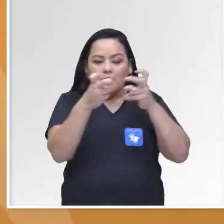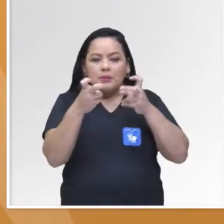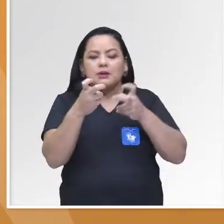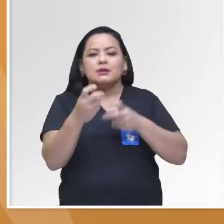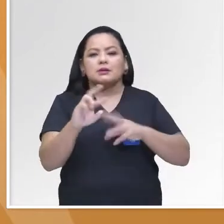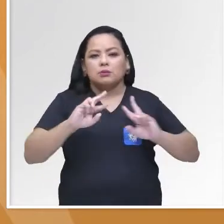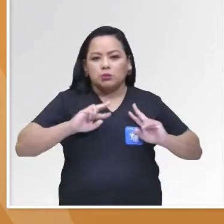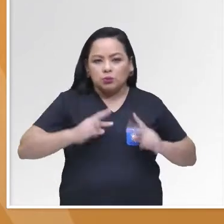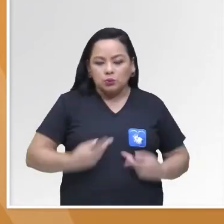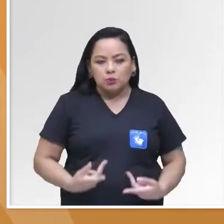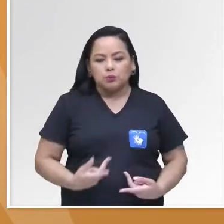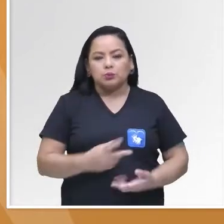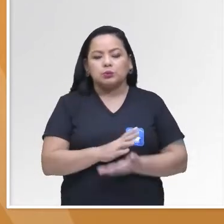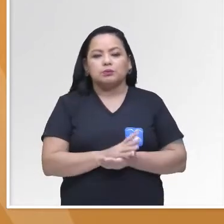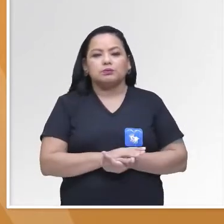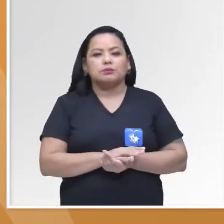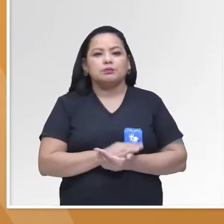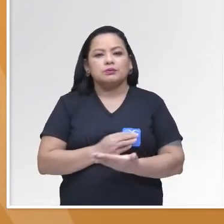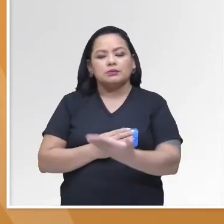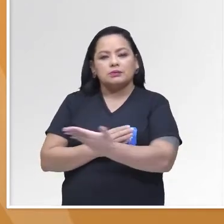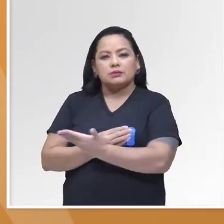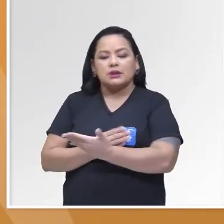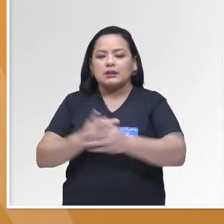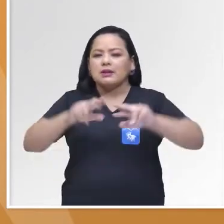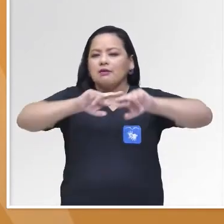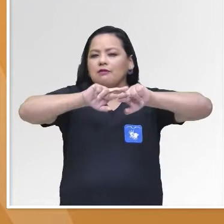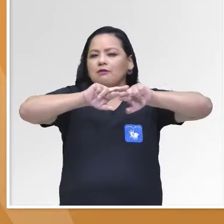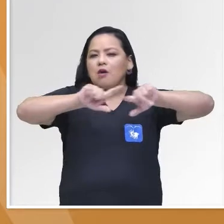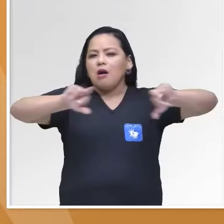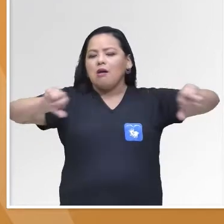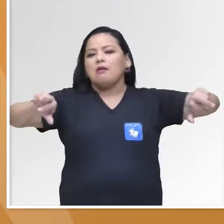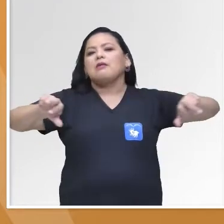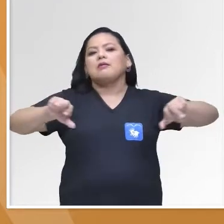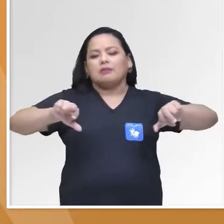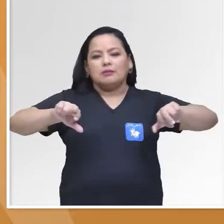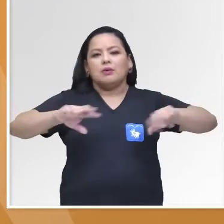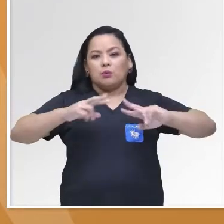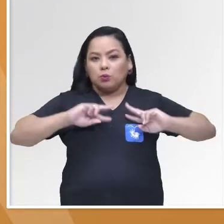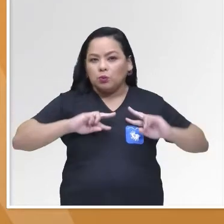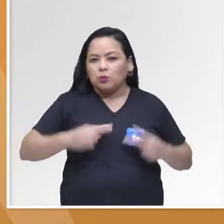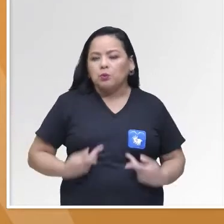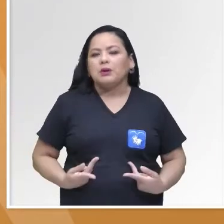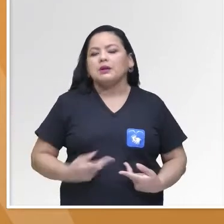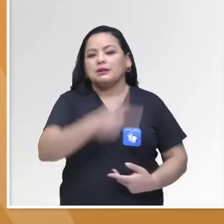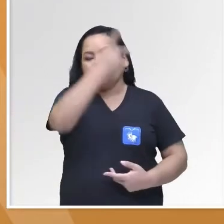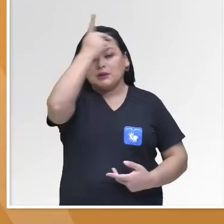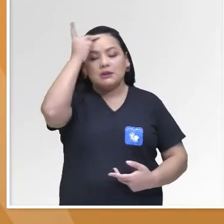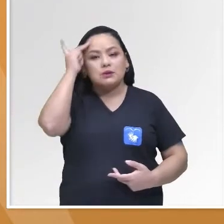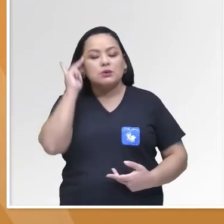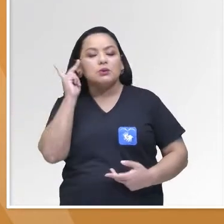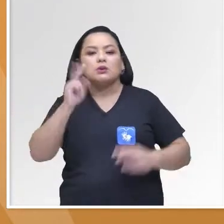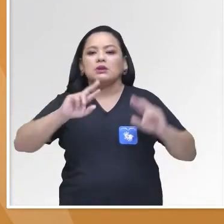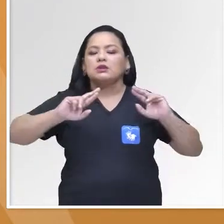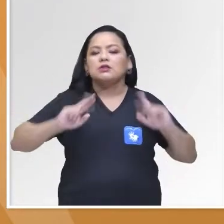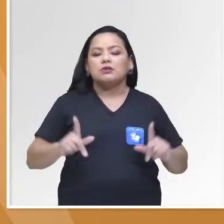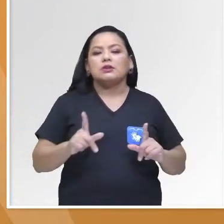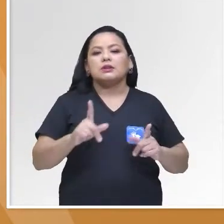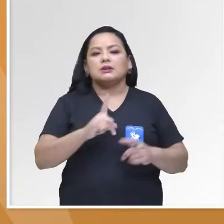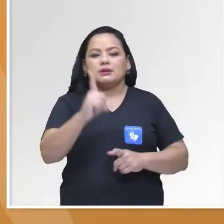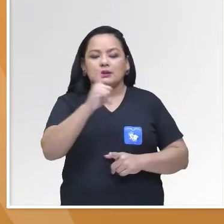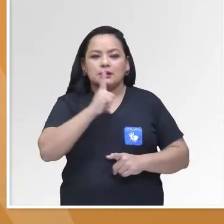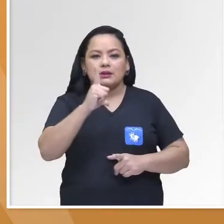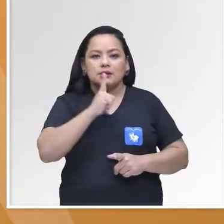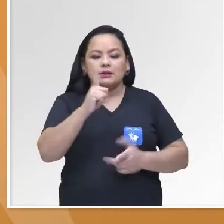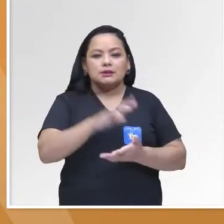seres humanos, nesta diversidade humana de pessoas, de diferenças que